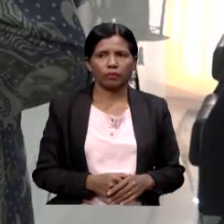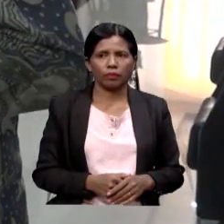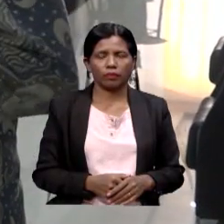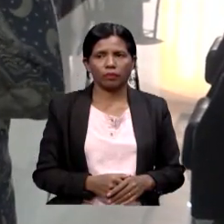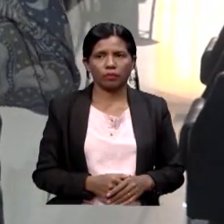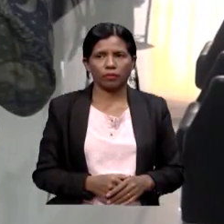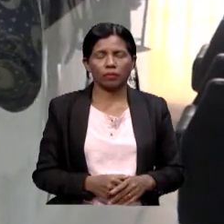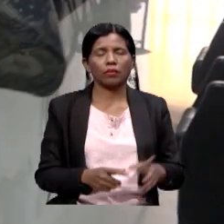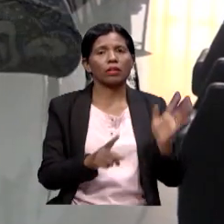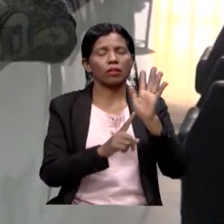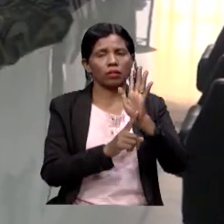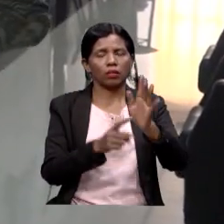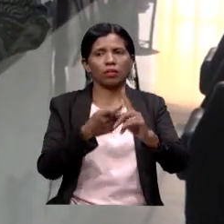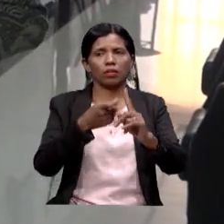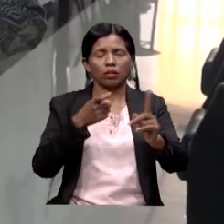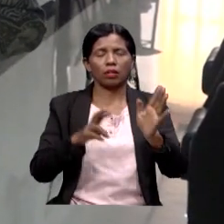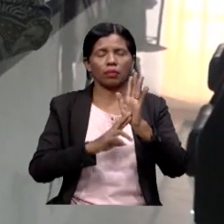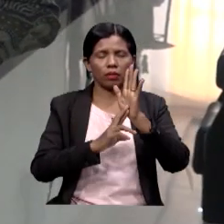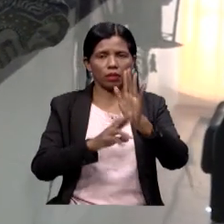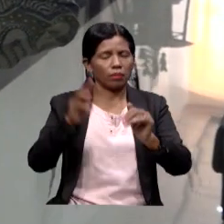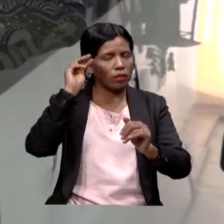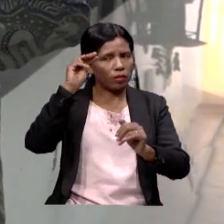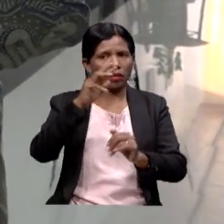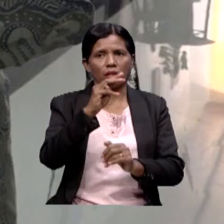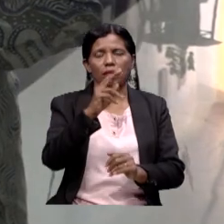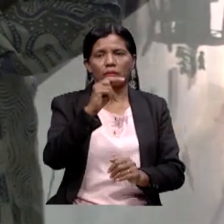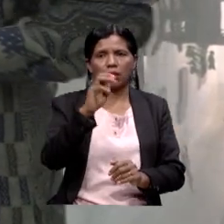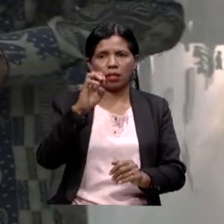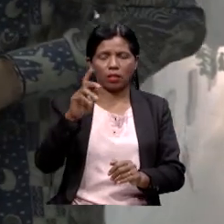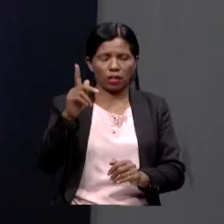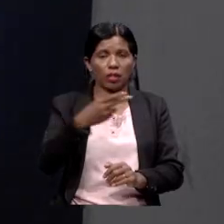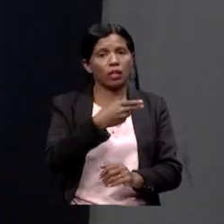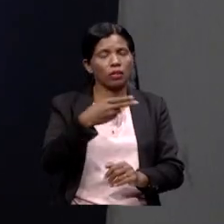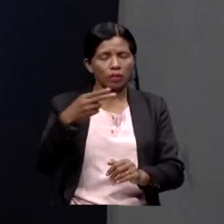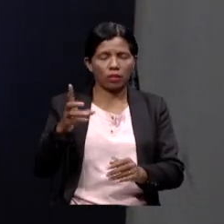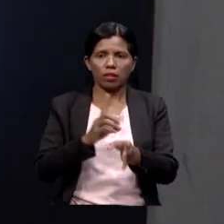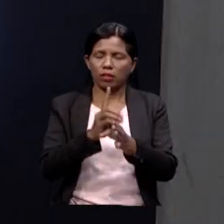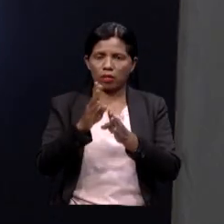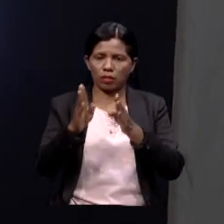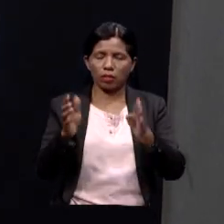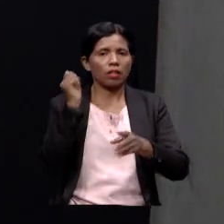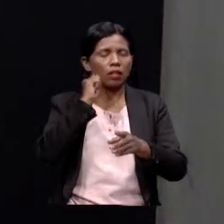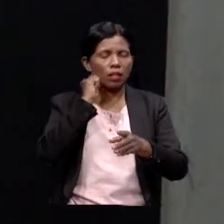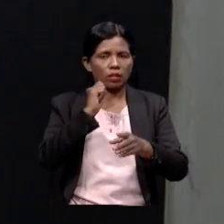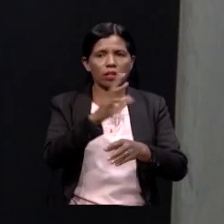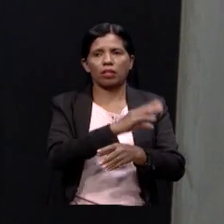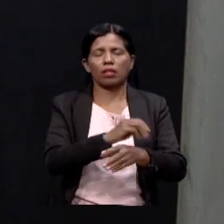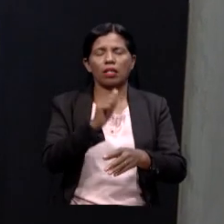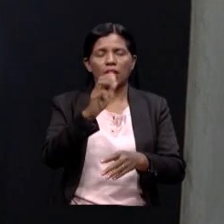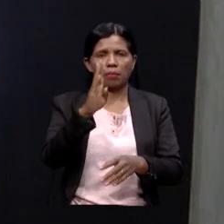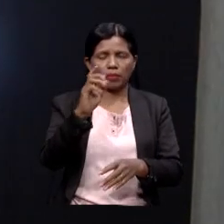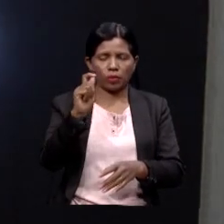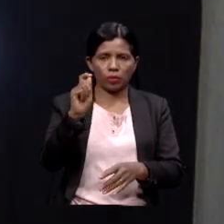Lihirak ni hatau husi representante Ministério Negócios Estrangeiro Indonesia, Diretor-Geral ba Asia Pacífico, Abdul Kadir